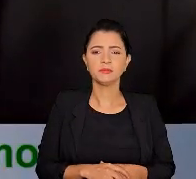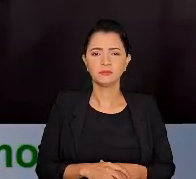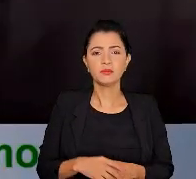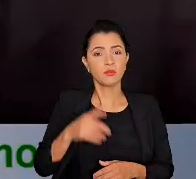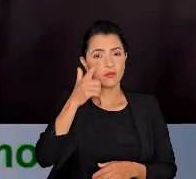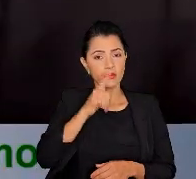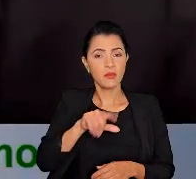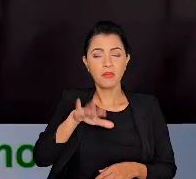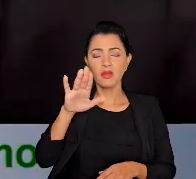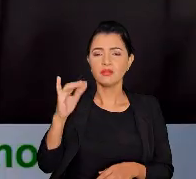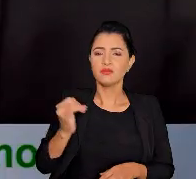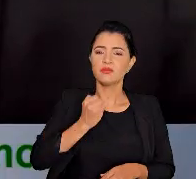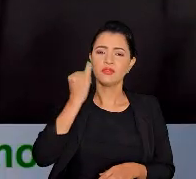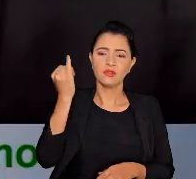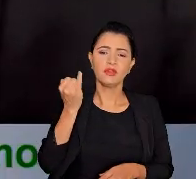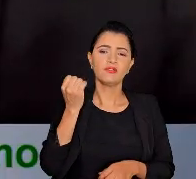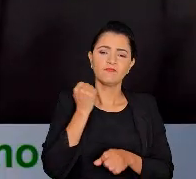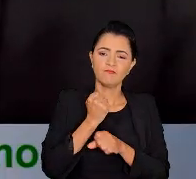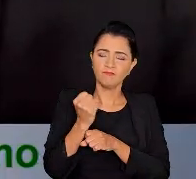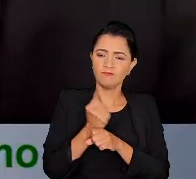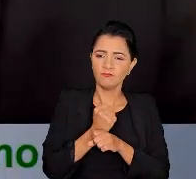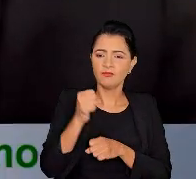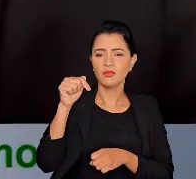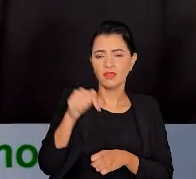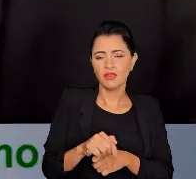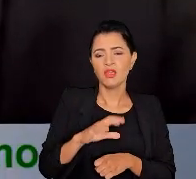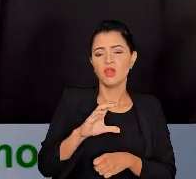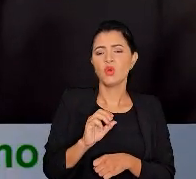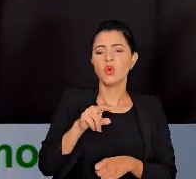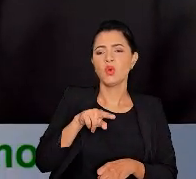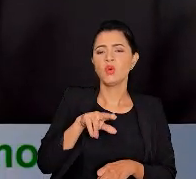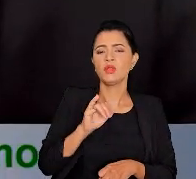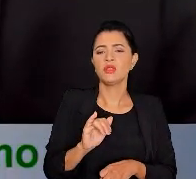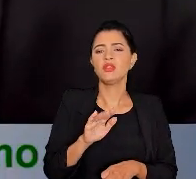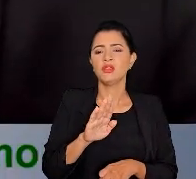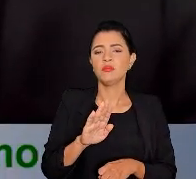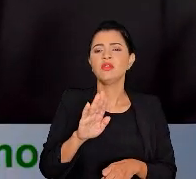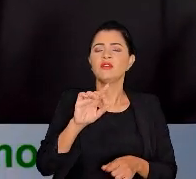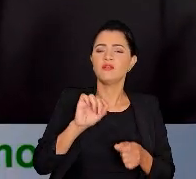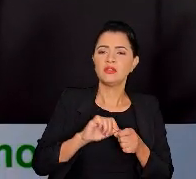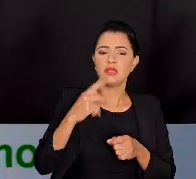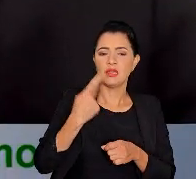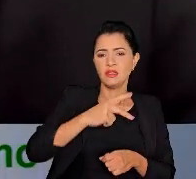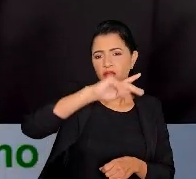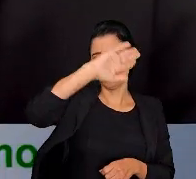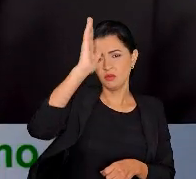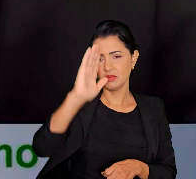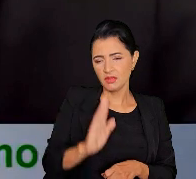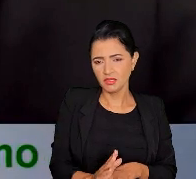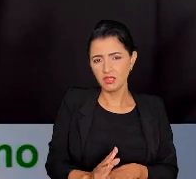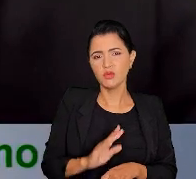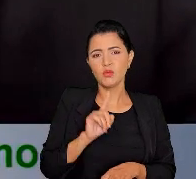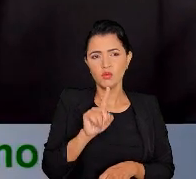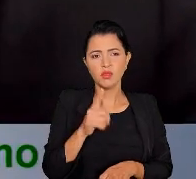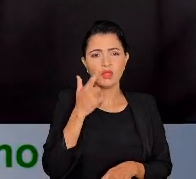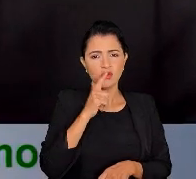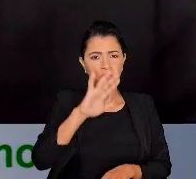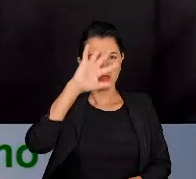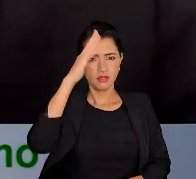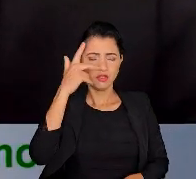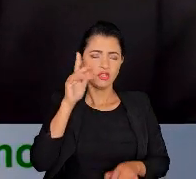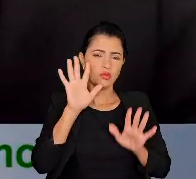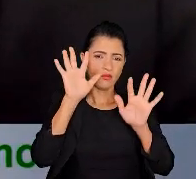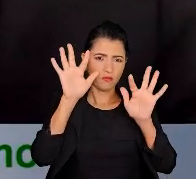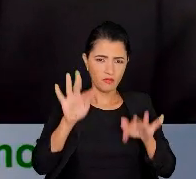mais importantes nesses anos aqui de CONIB foi fazer com que no Brasil, isso foi decidido no final